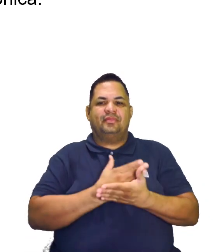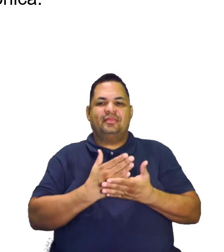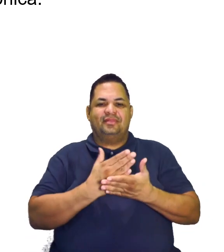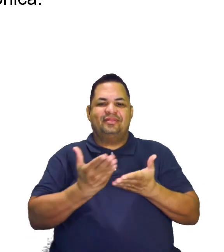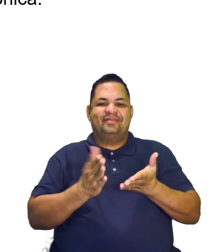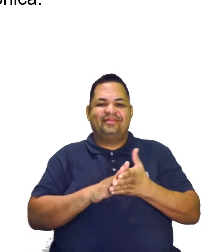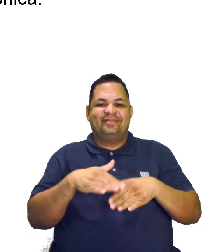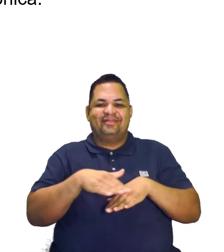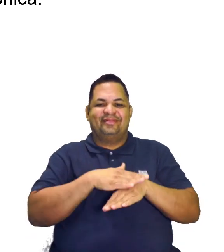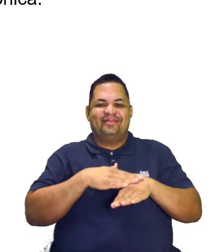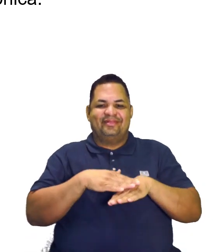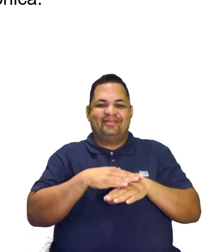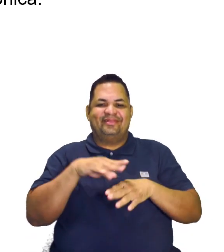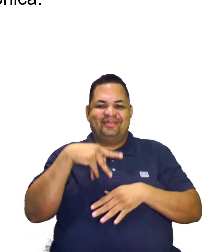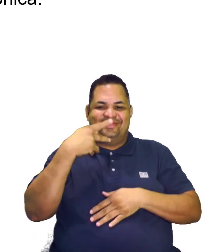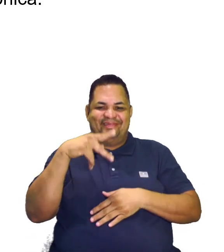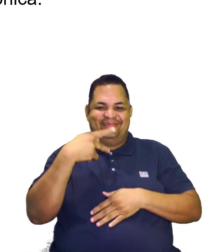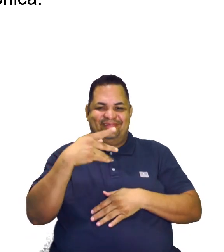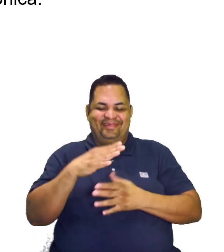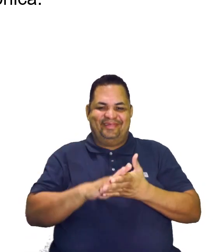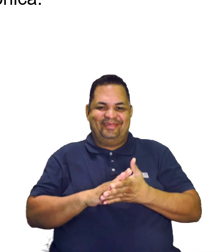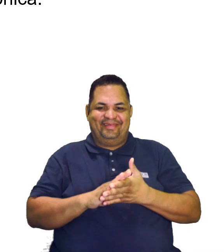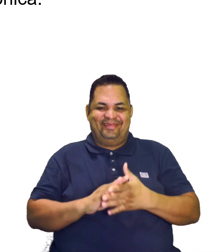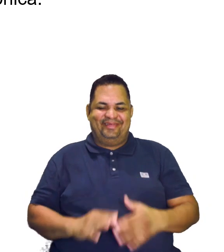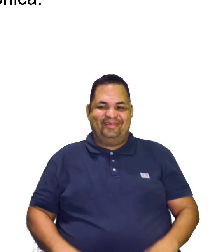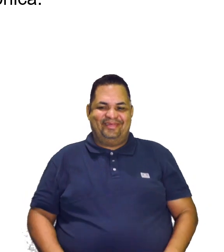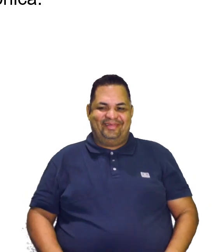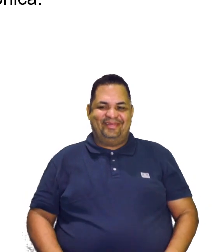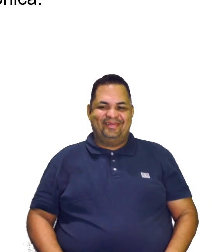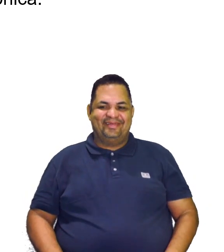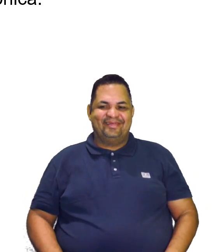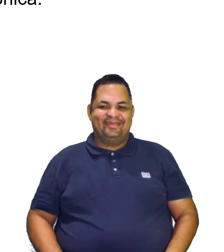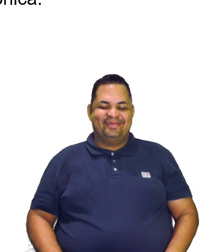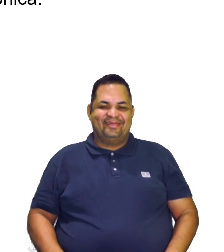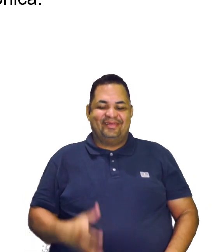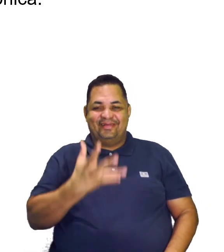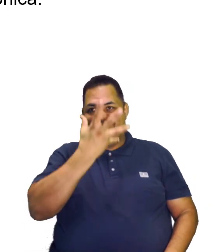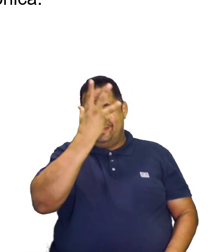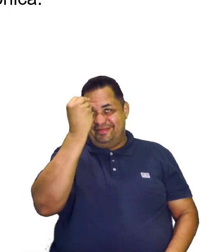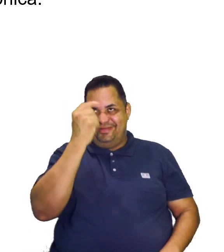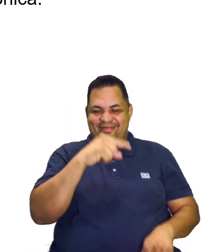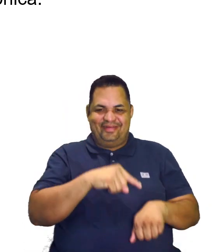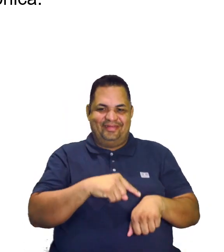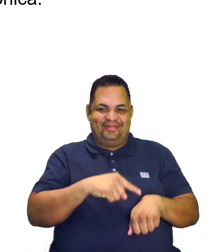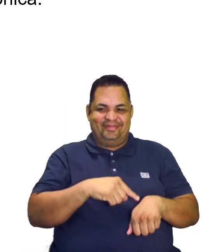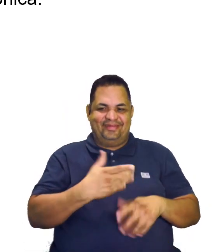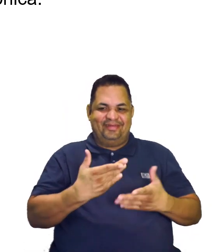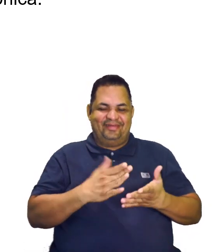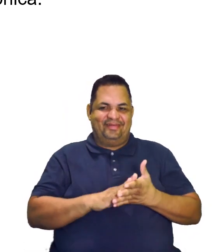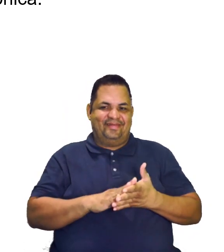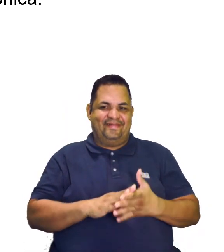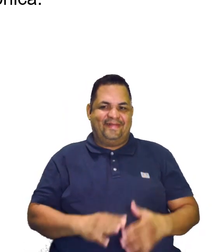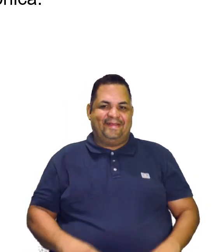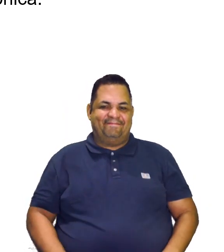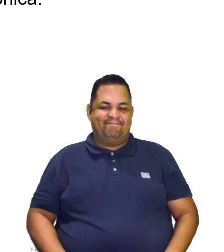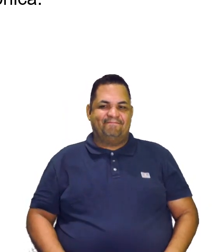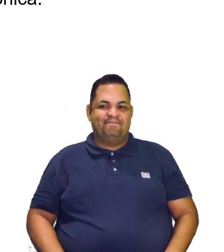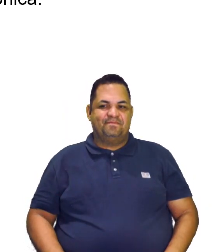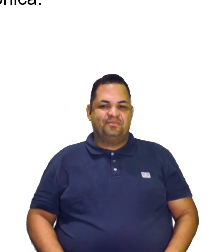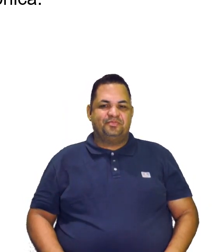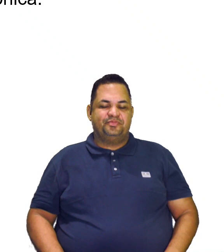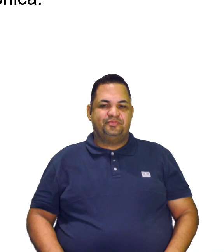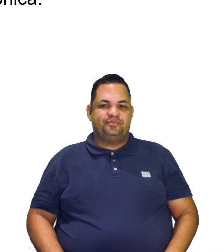conversar comigo, para quando eu esquecer ele falar, né, Sam? Me ajudar na aula, tem hora de dar uns brancos. Então, estudante, falamos então, né, desse